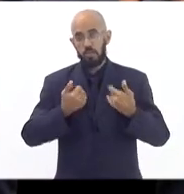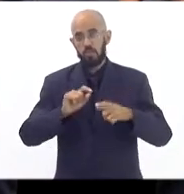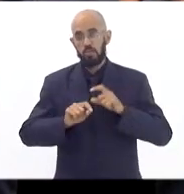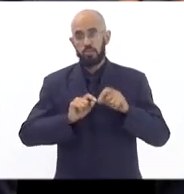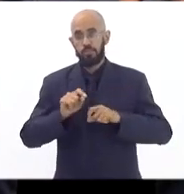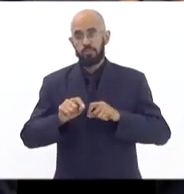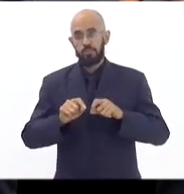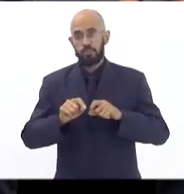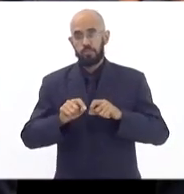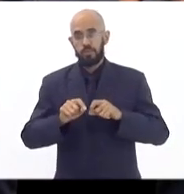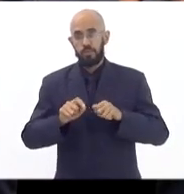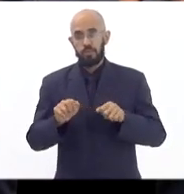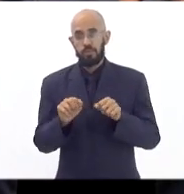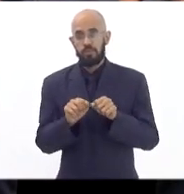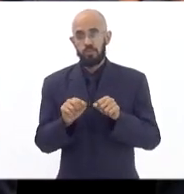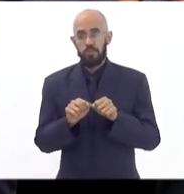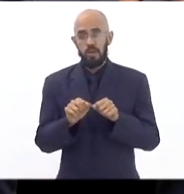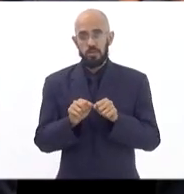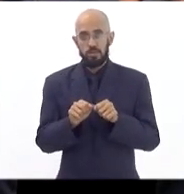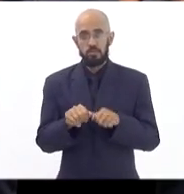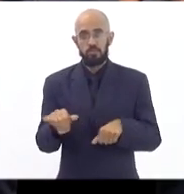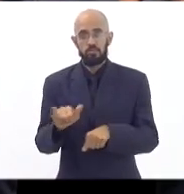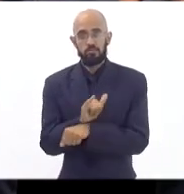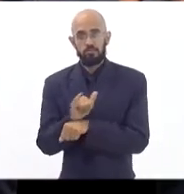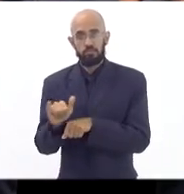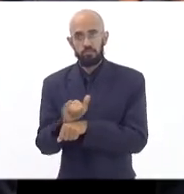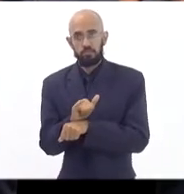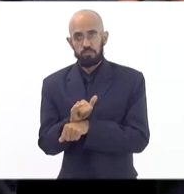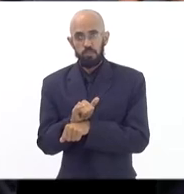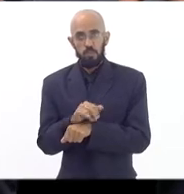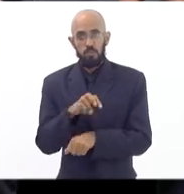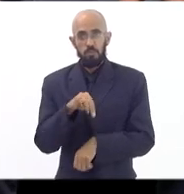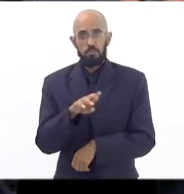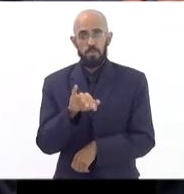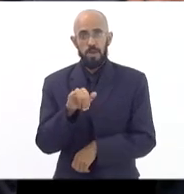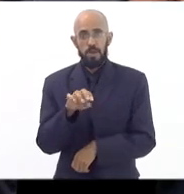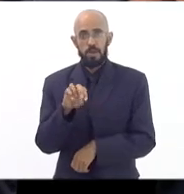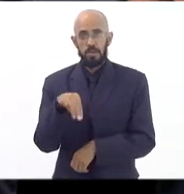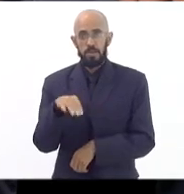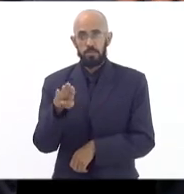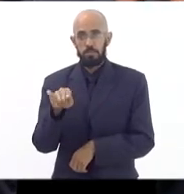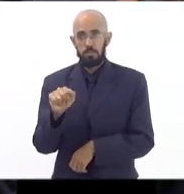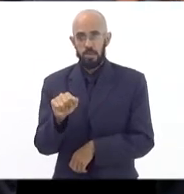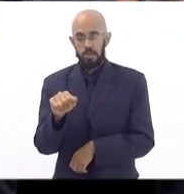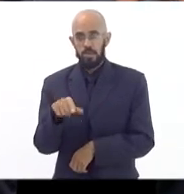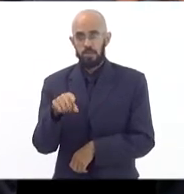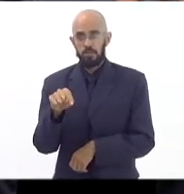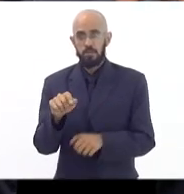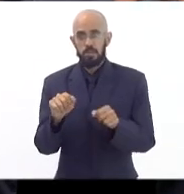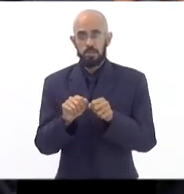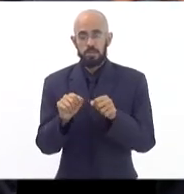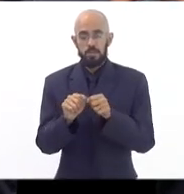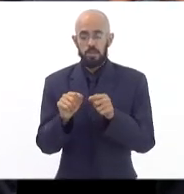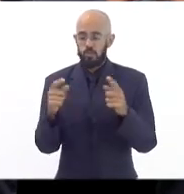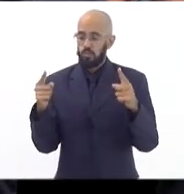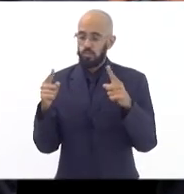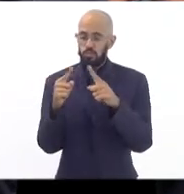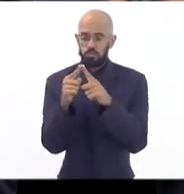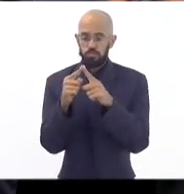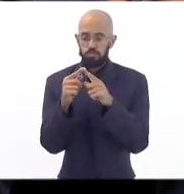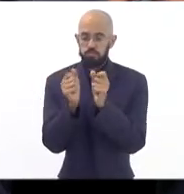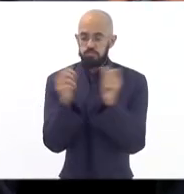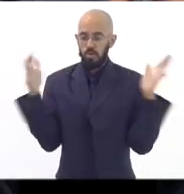eles jogam o aparato como se fosse uma Marimba desses cabos provocando um curto-circuito